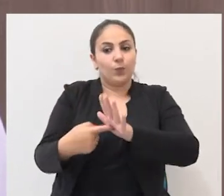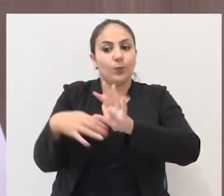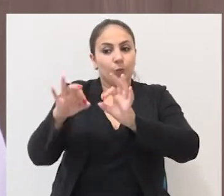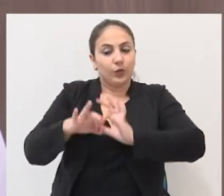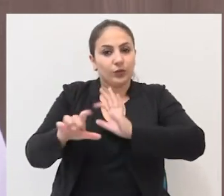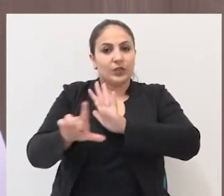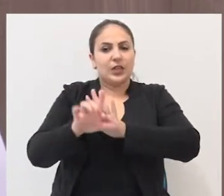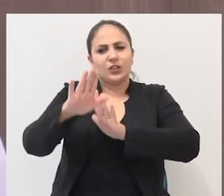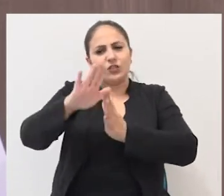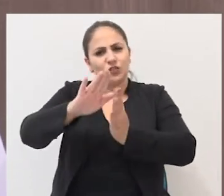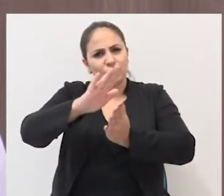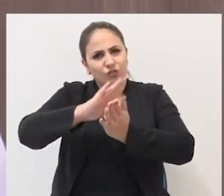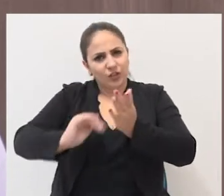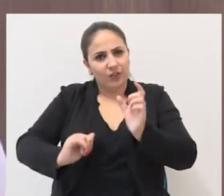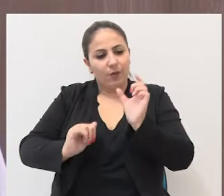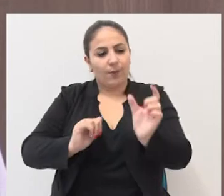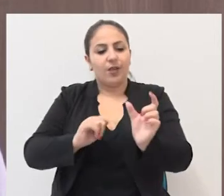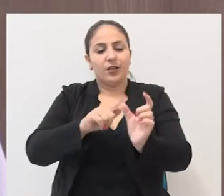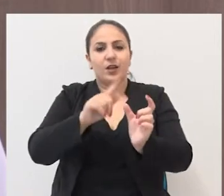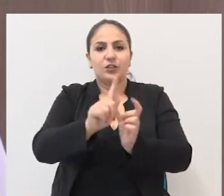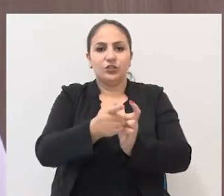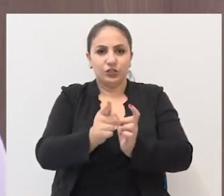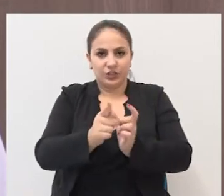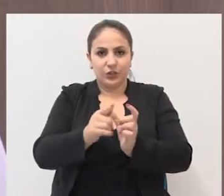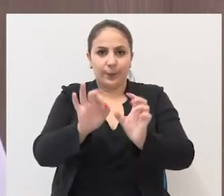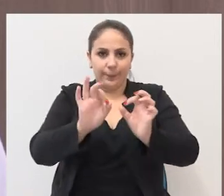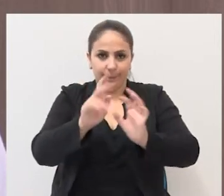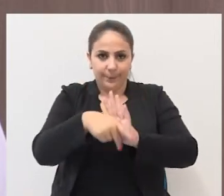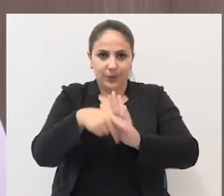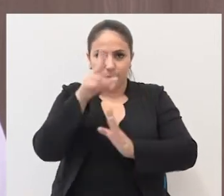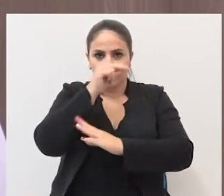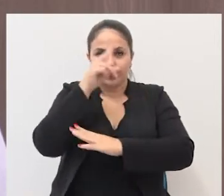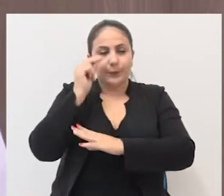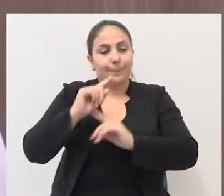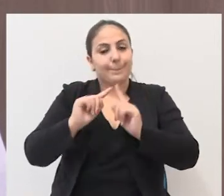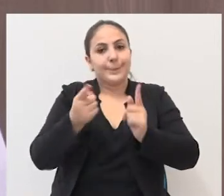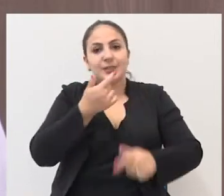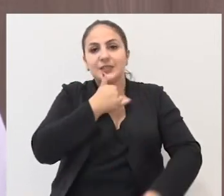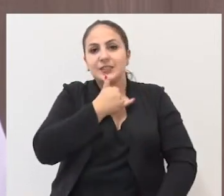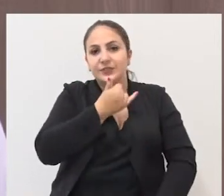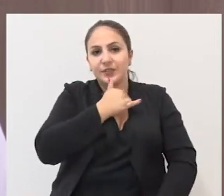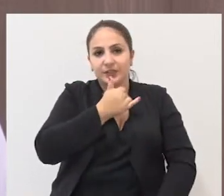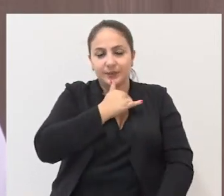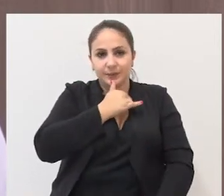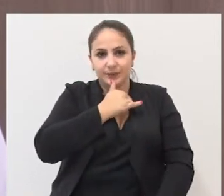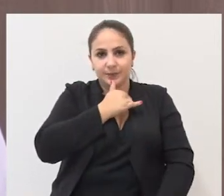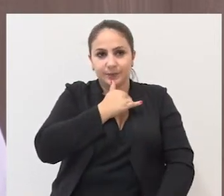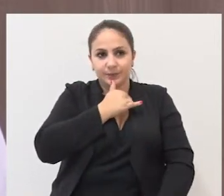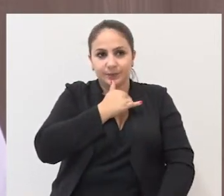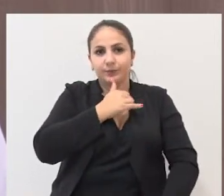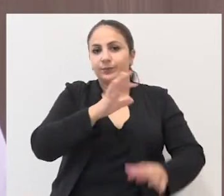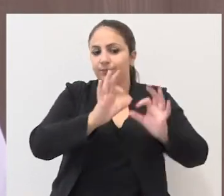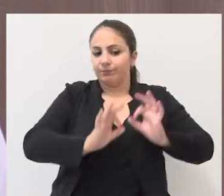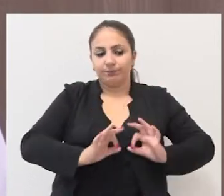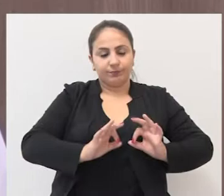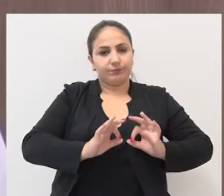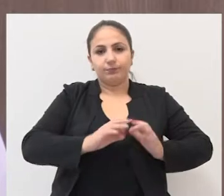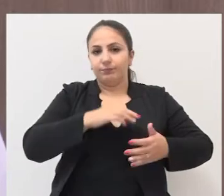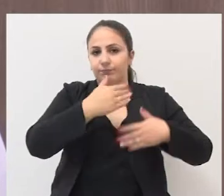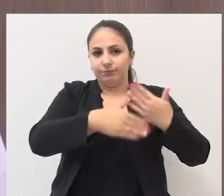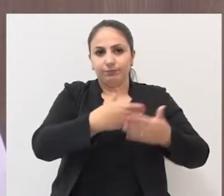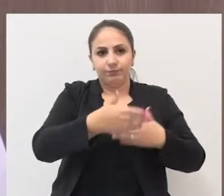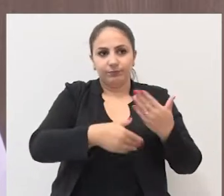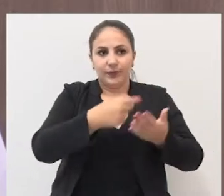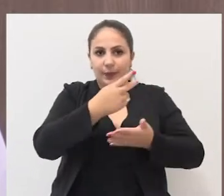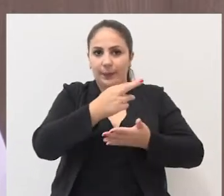lei que retirava o termo gênero do Plano Municipal de Educação. Infelizmente, o projeto não andou, ele recebeu